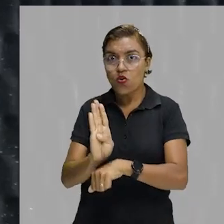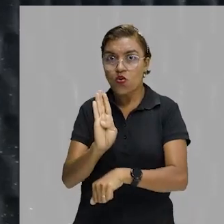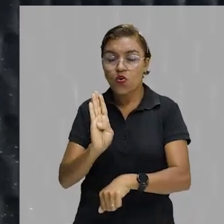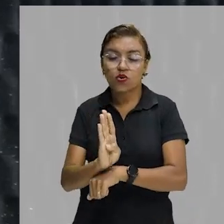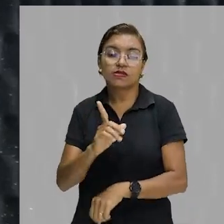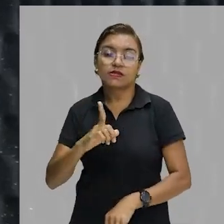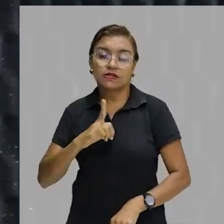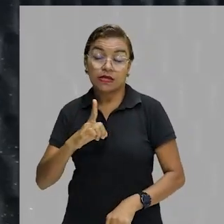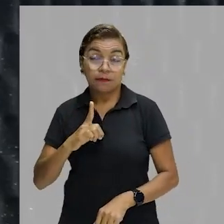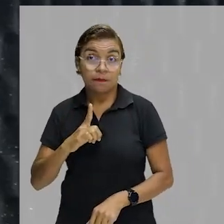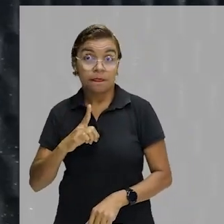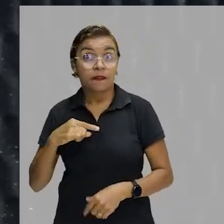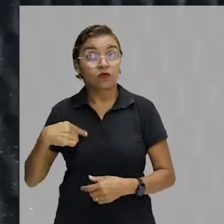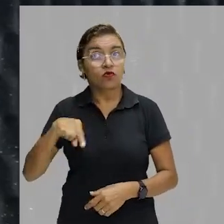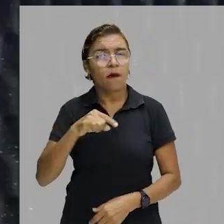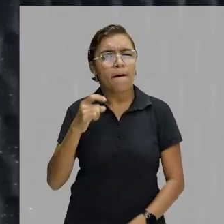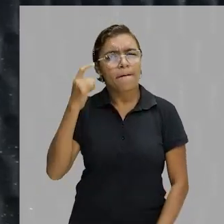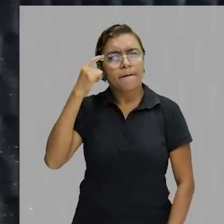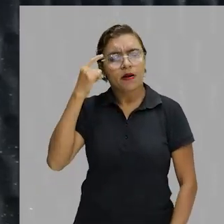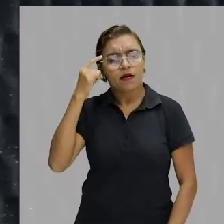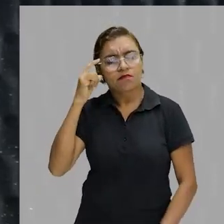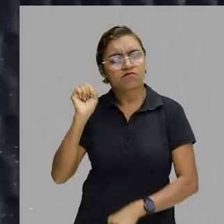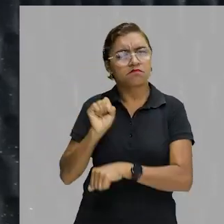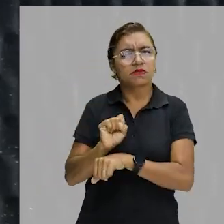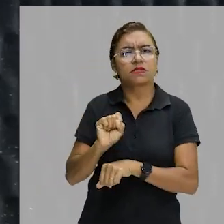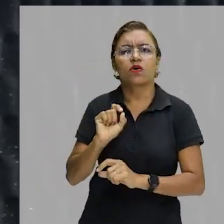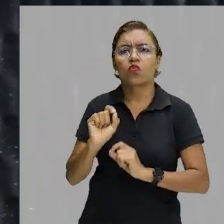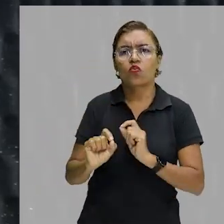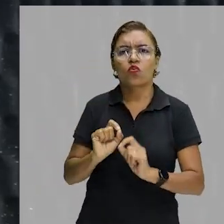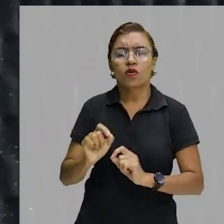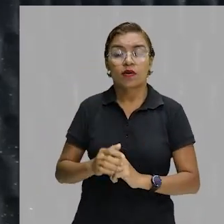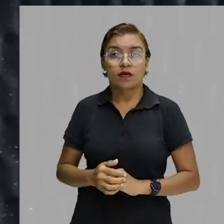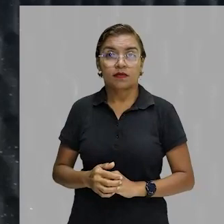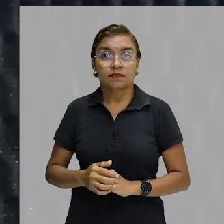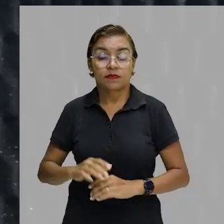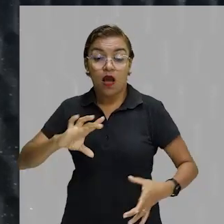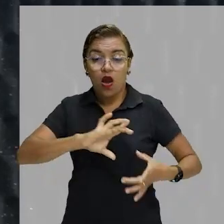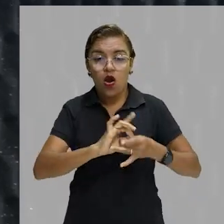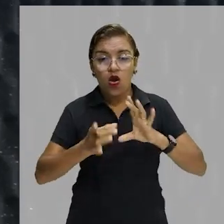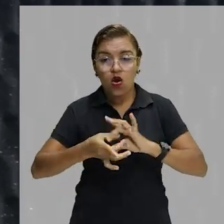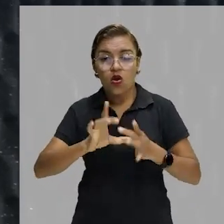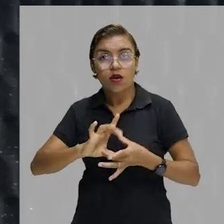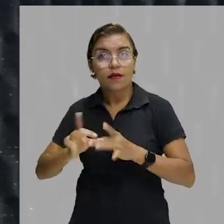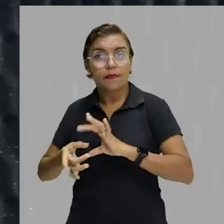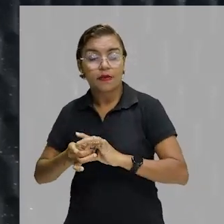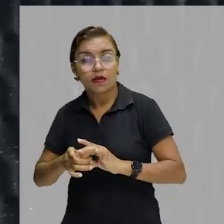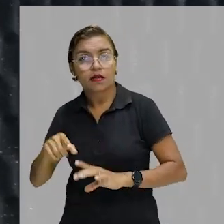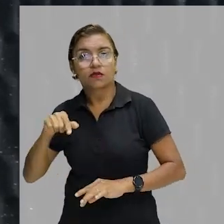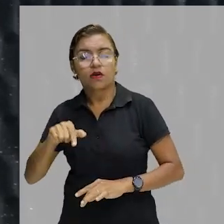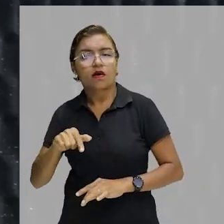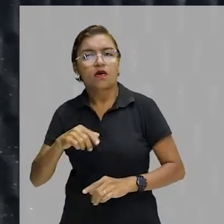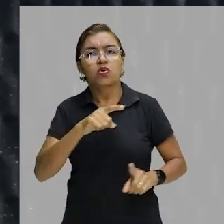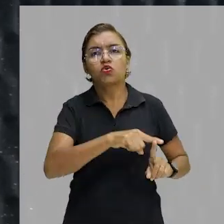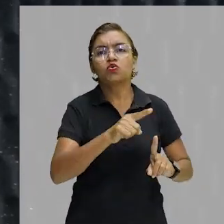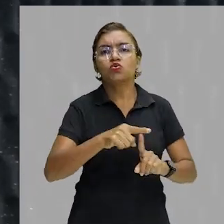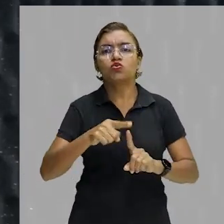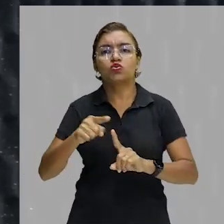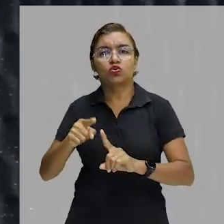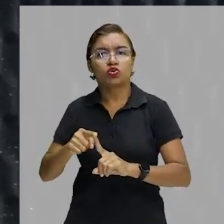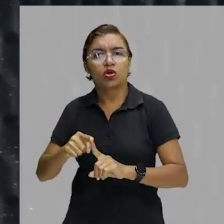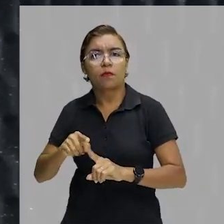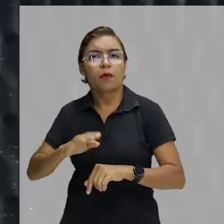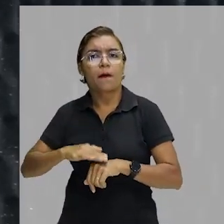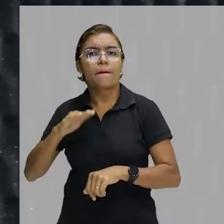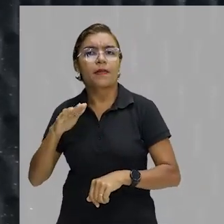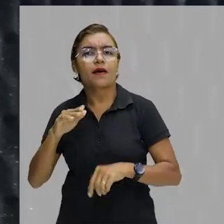funciona. Se a gente for parar para pensar aqui rapidinho, a Olimpíada passou no canal aberto, quais eram as modalidades que